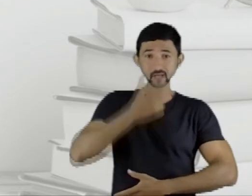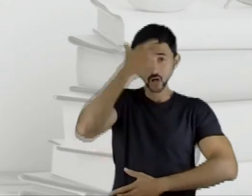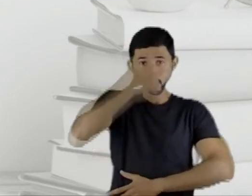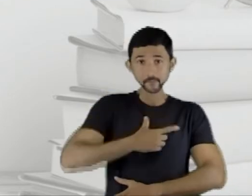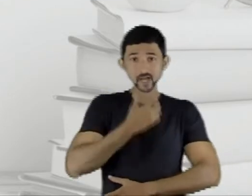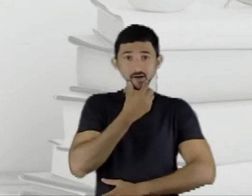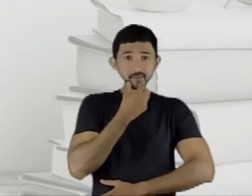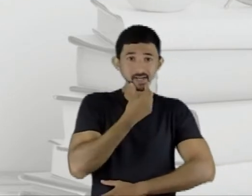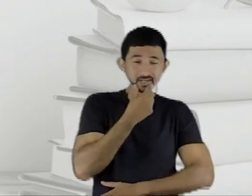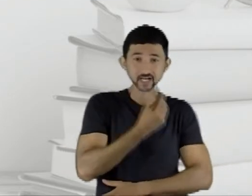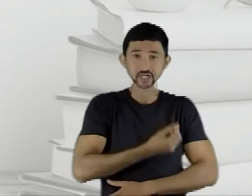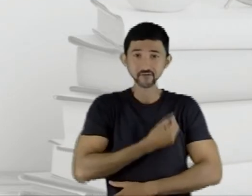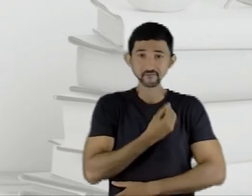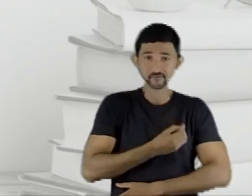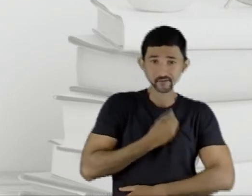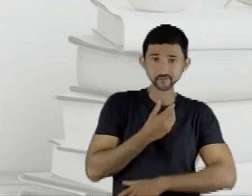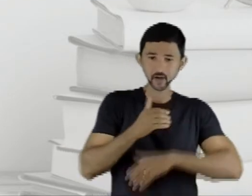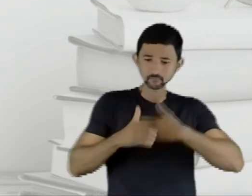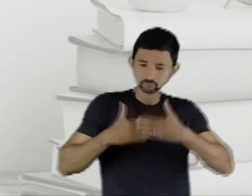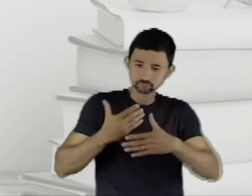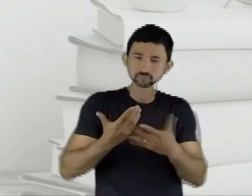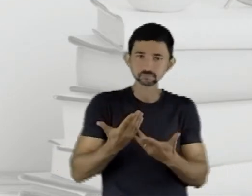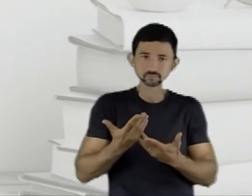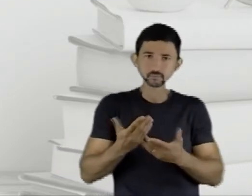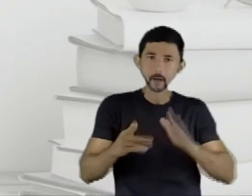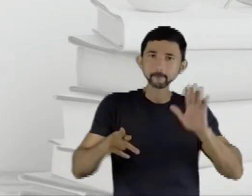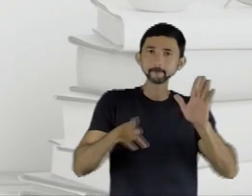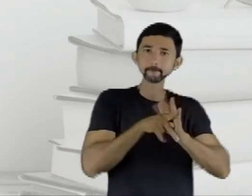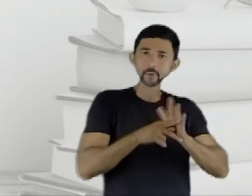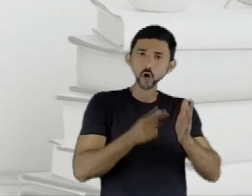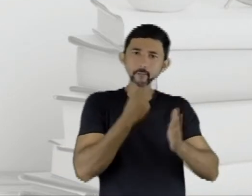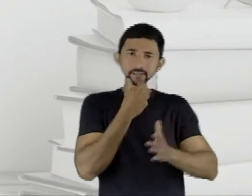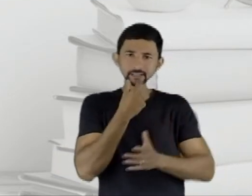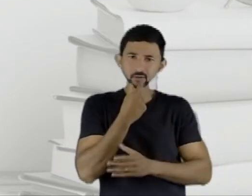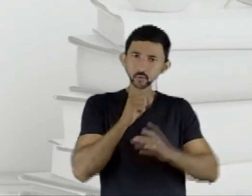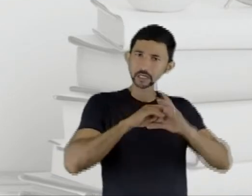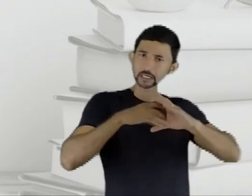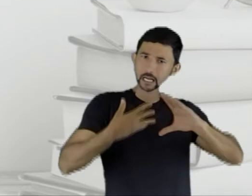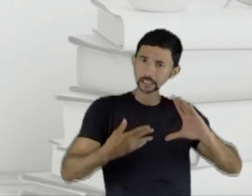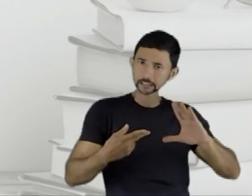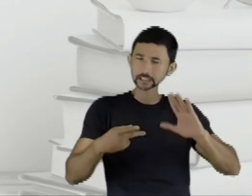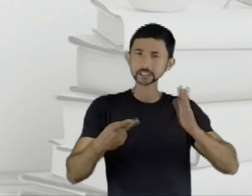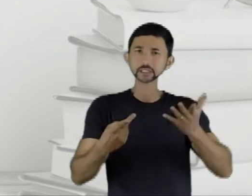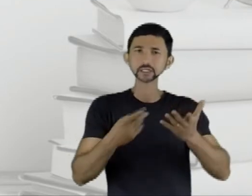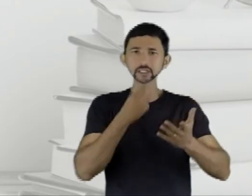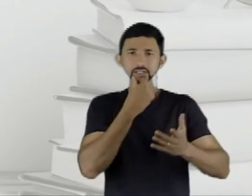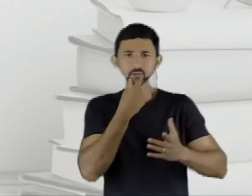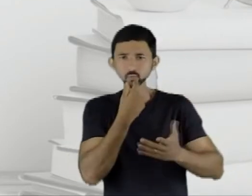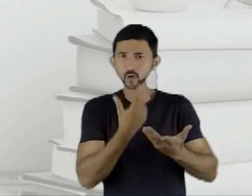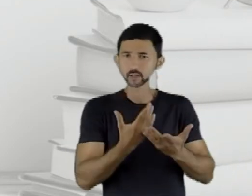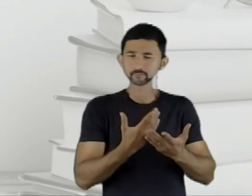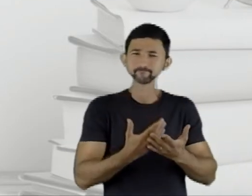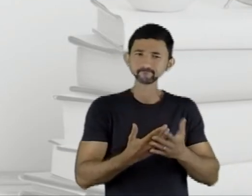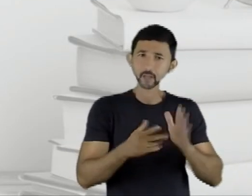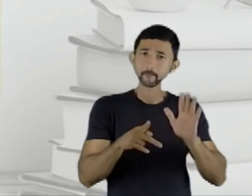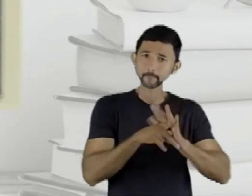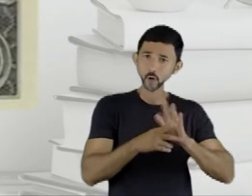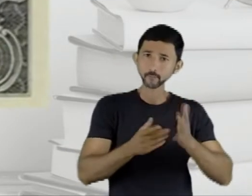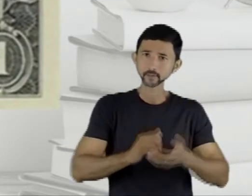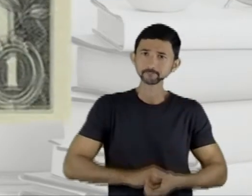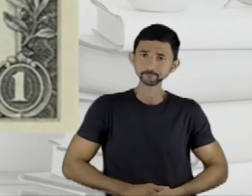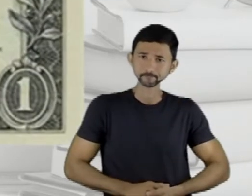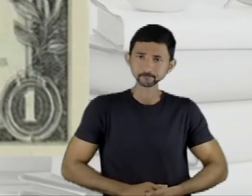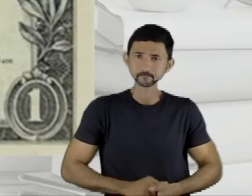né? Uma forma de viver muito típico dos americanos, muito característico dos americanos daquele momento, né?